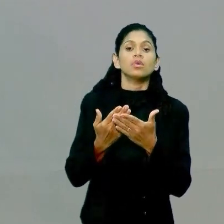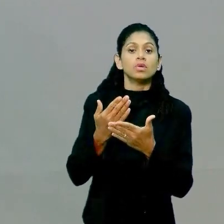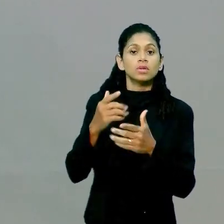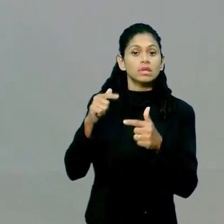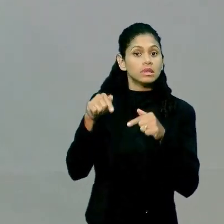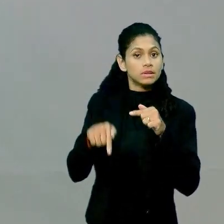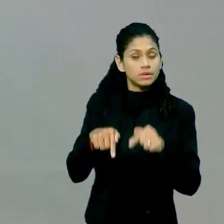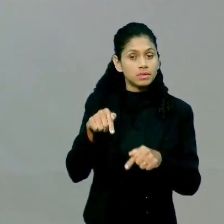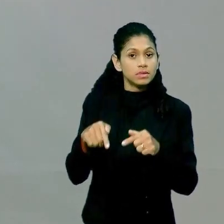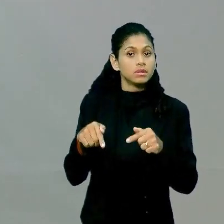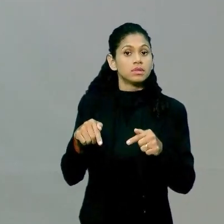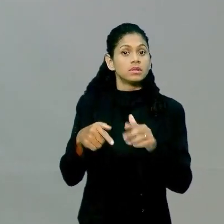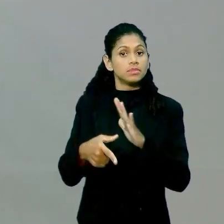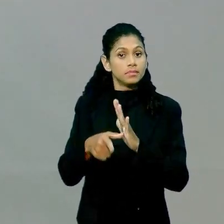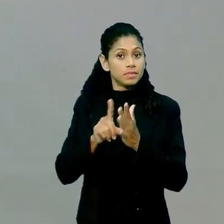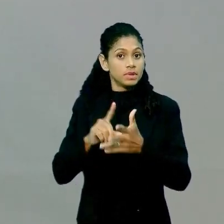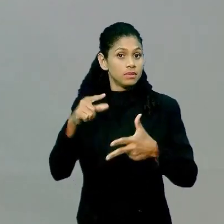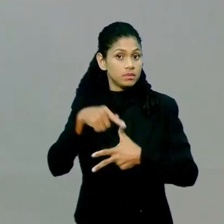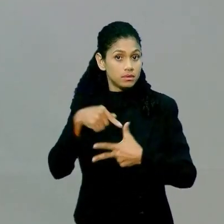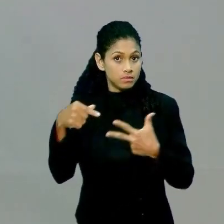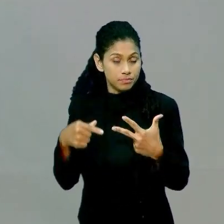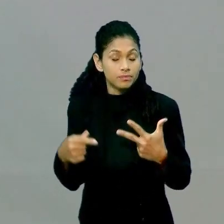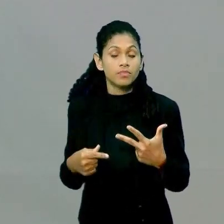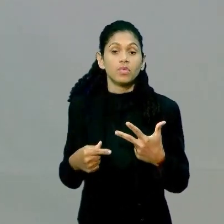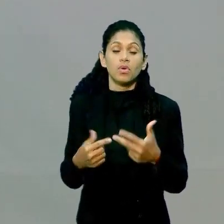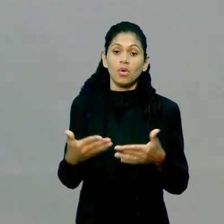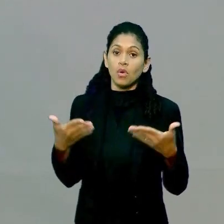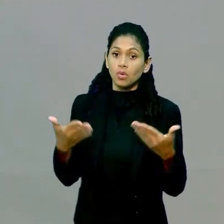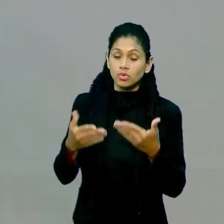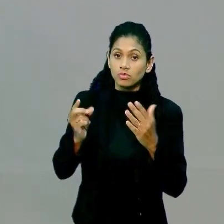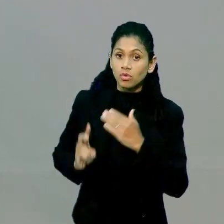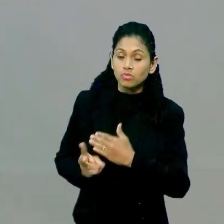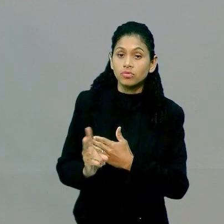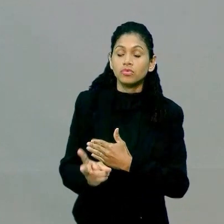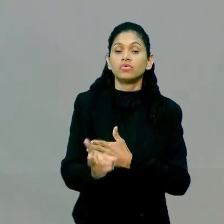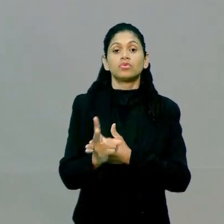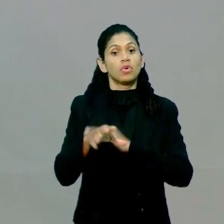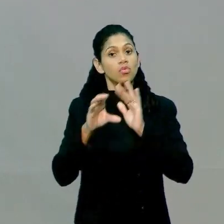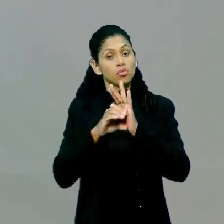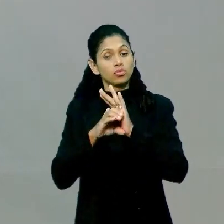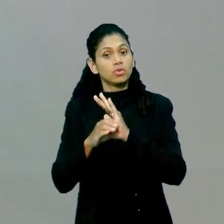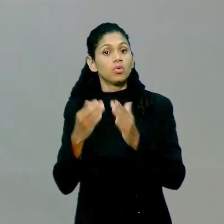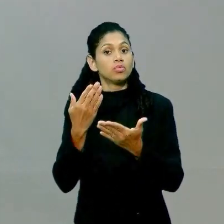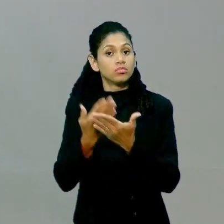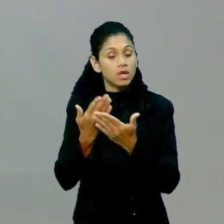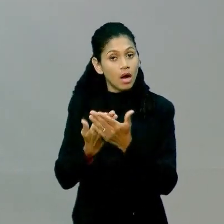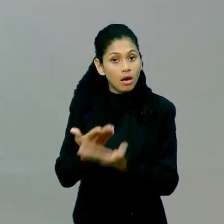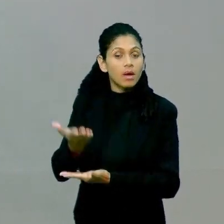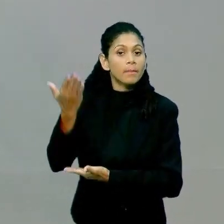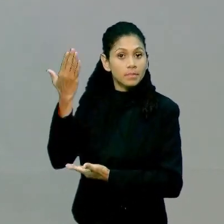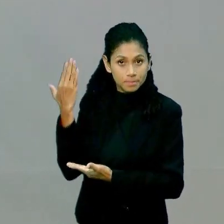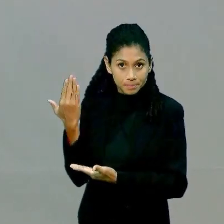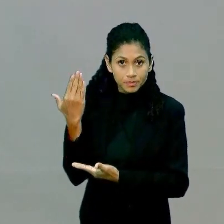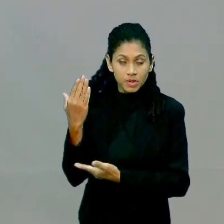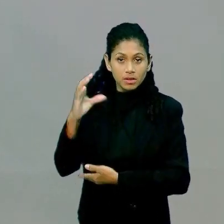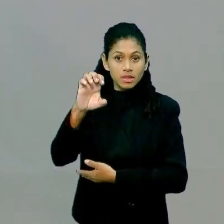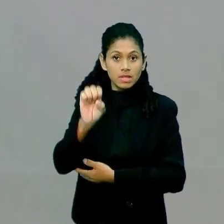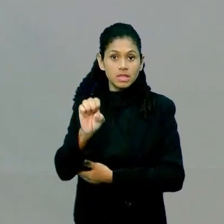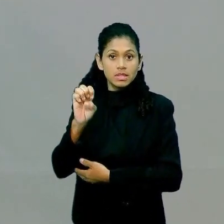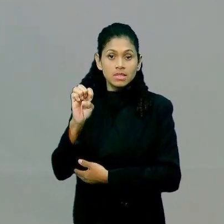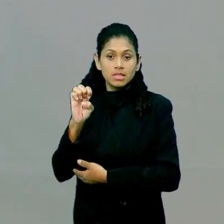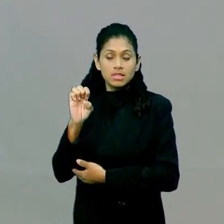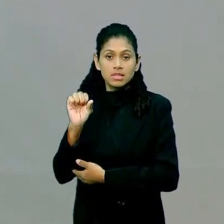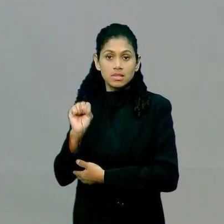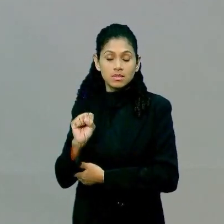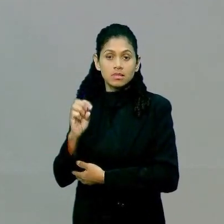nós vamos continuar falando sobre estequiometria. Na aula anterior nós vimos a primeira parte dessa aula, onde nós entendemos